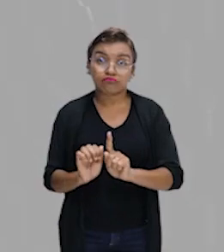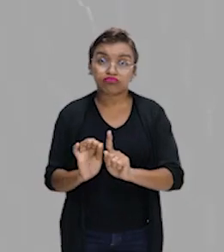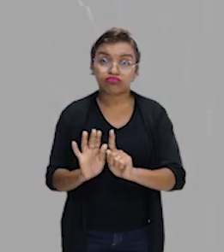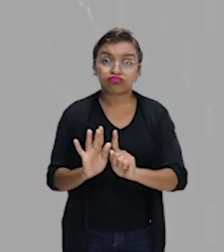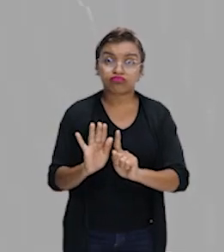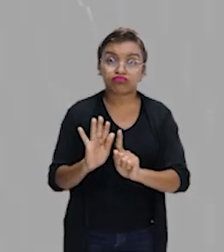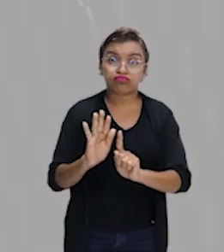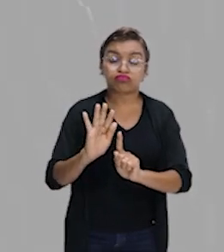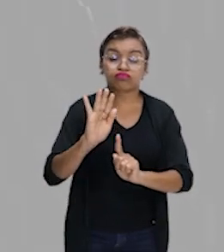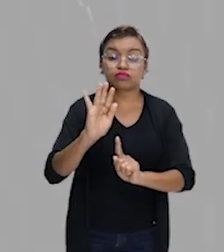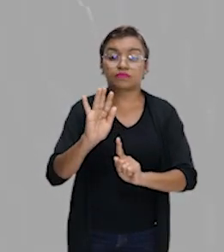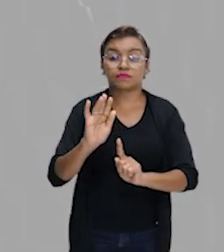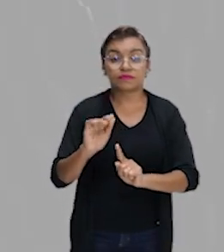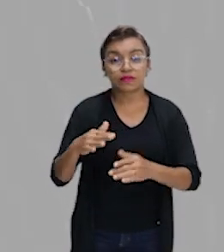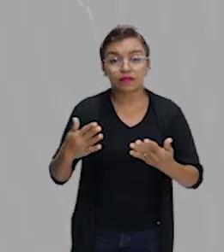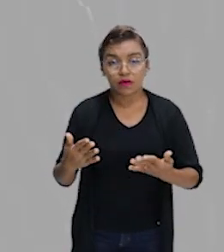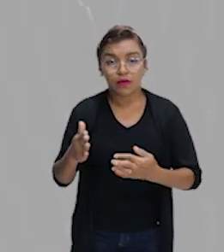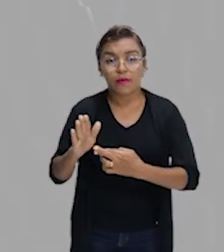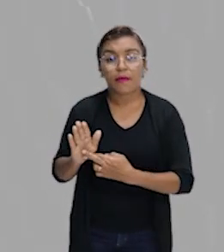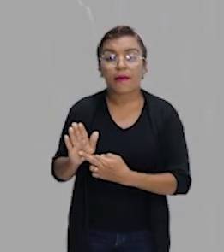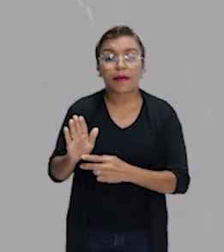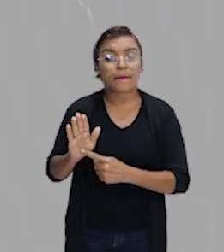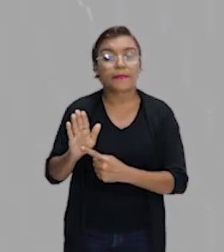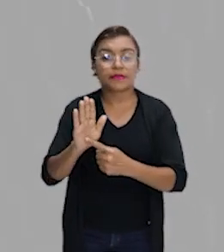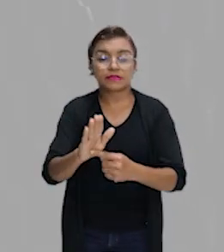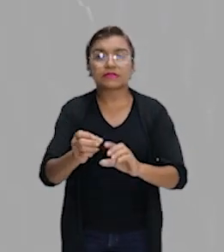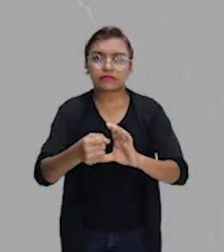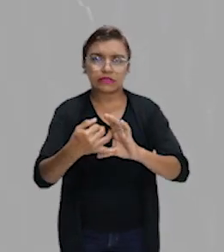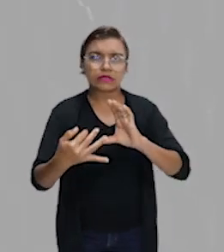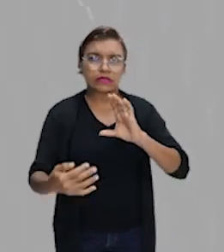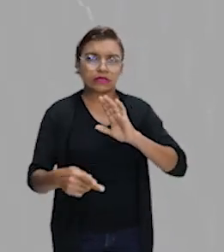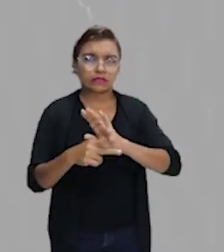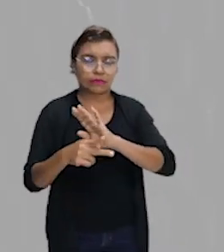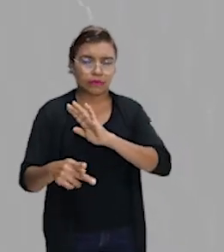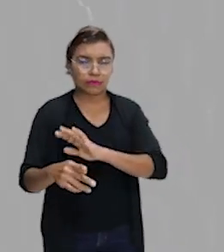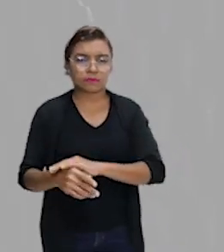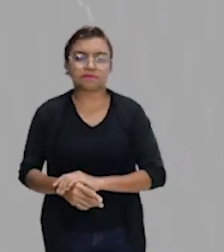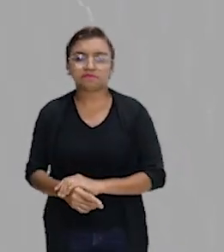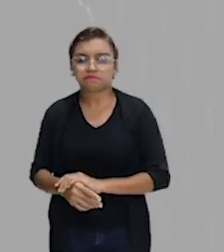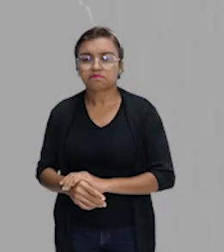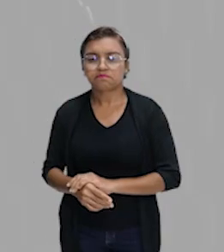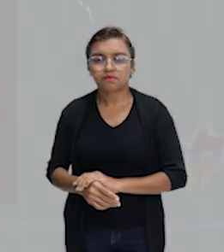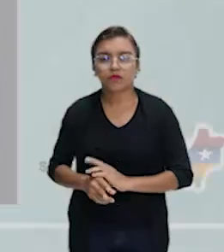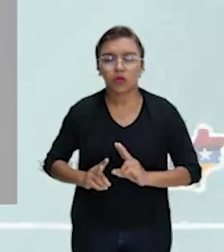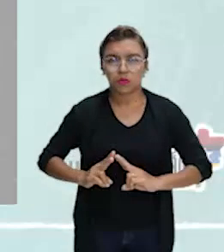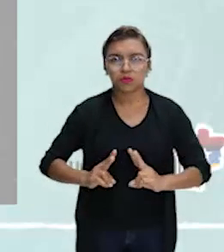de potássio ele vai apresentar essa característica. Vamos seguir.